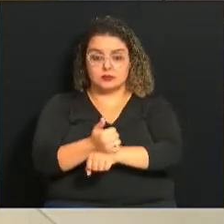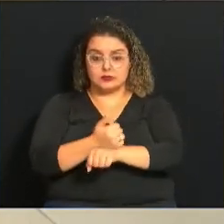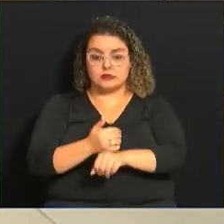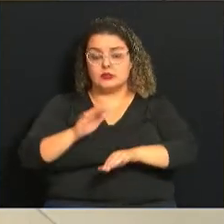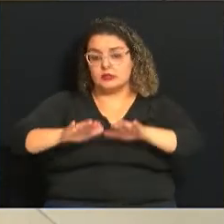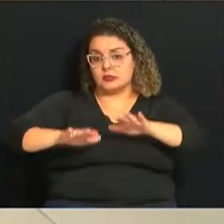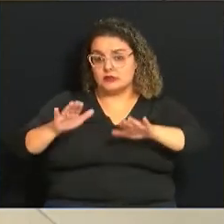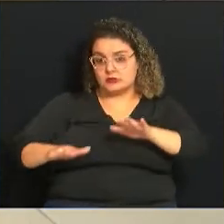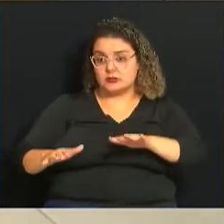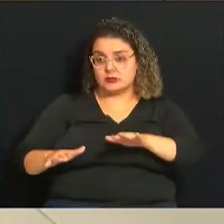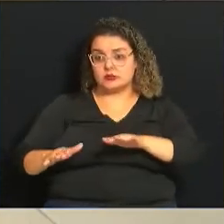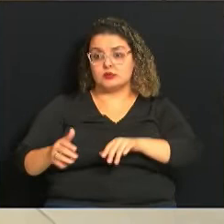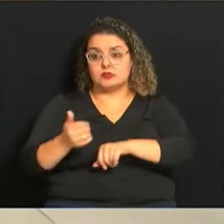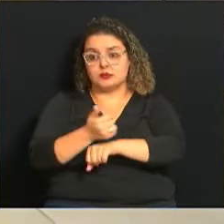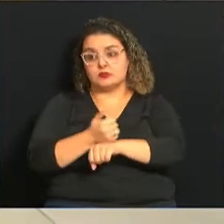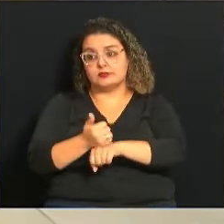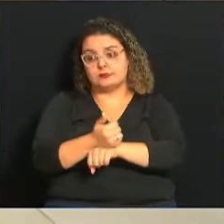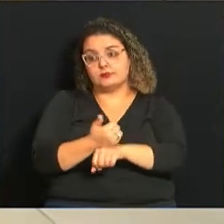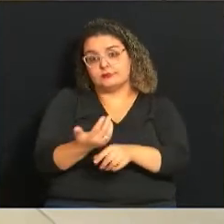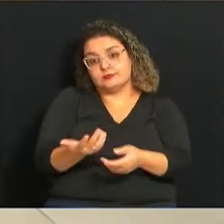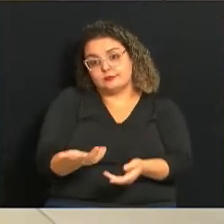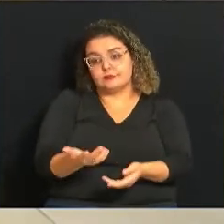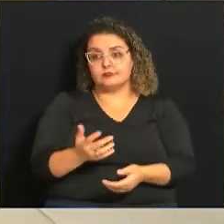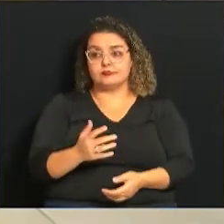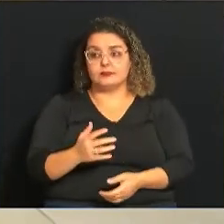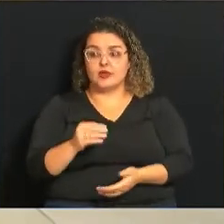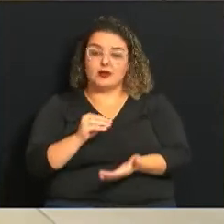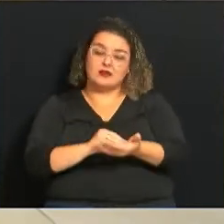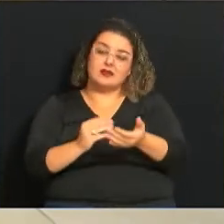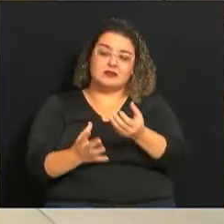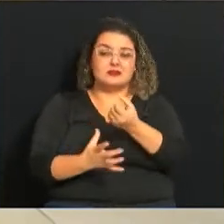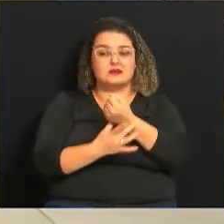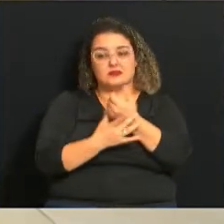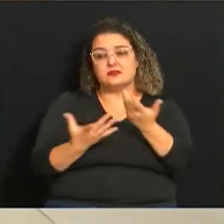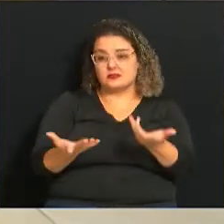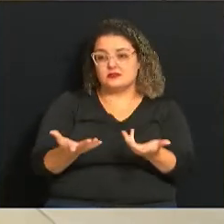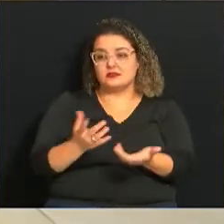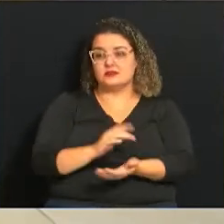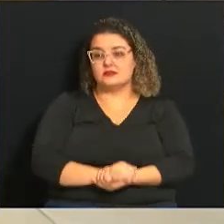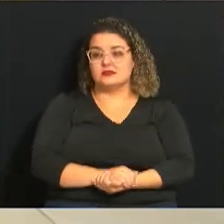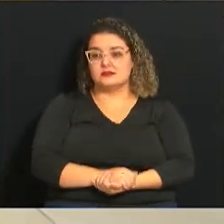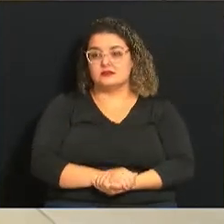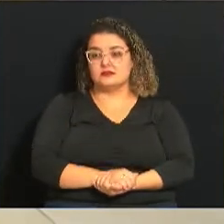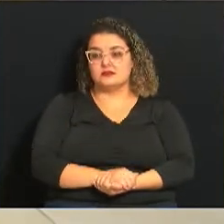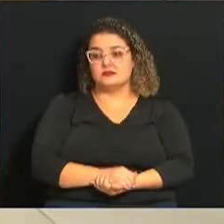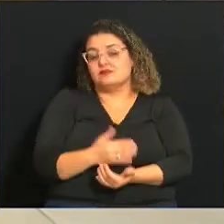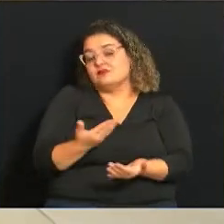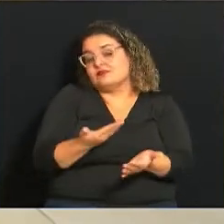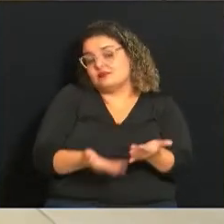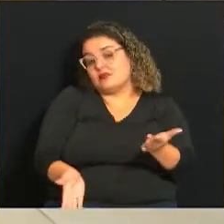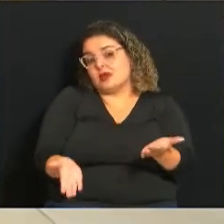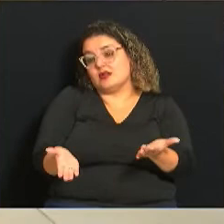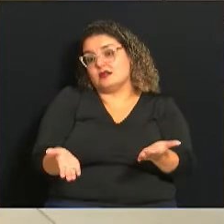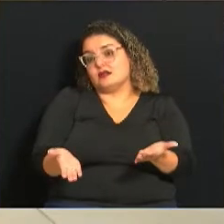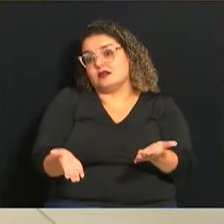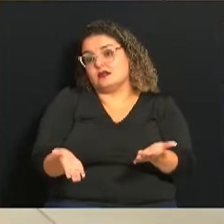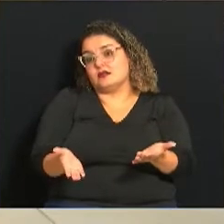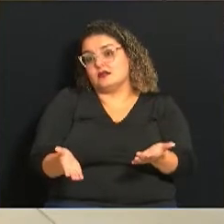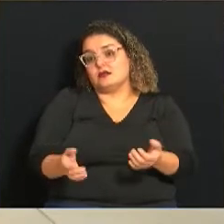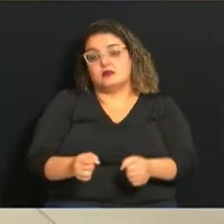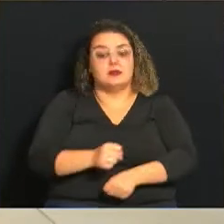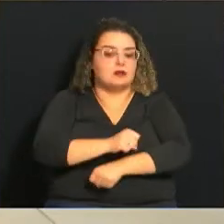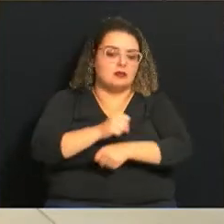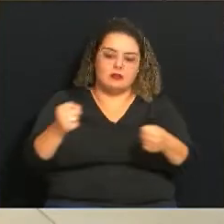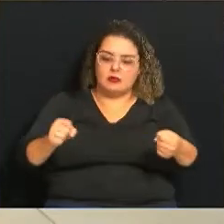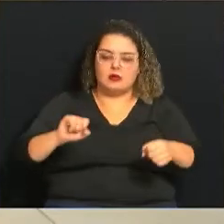profissionais se sentem ainda inseguros e tudo mais e perdem provavelmente grandes